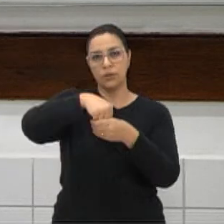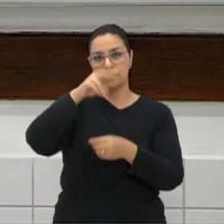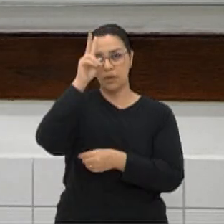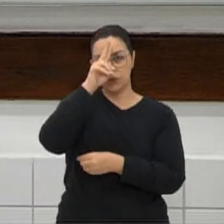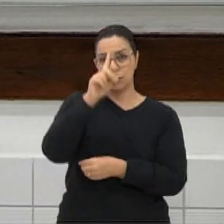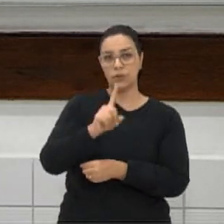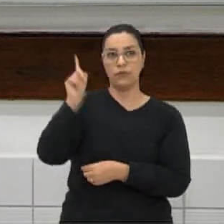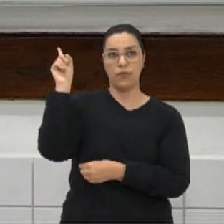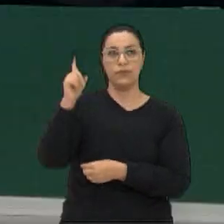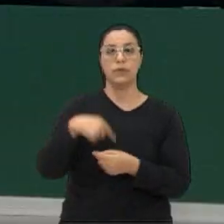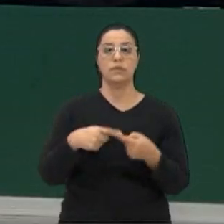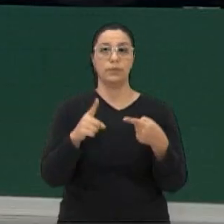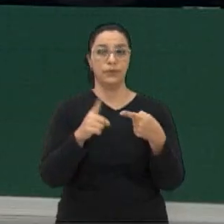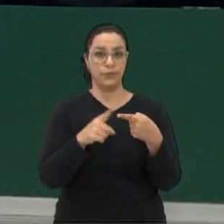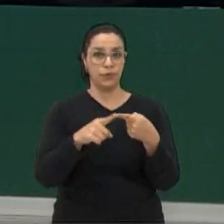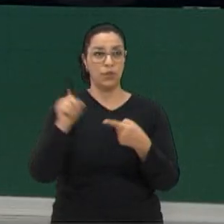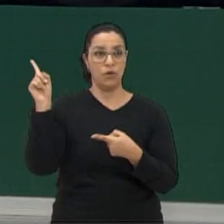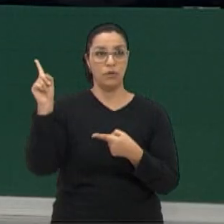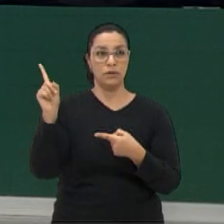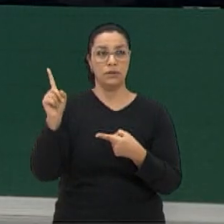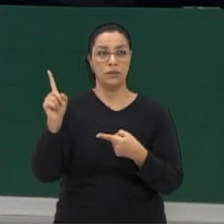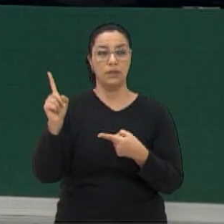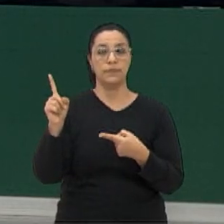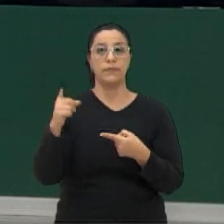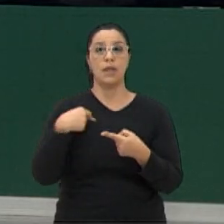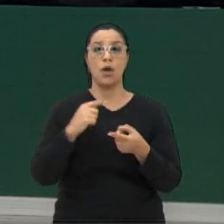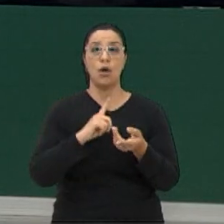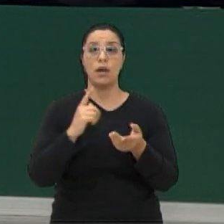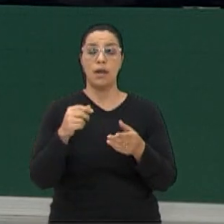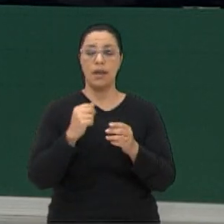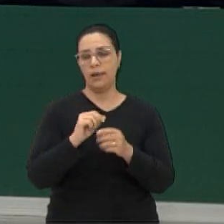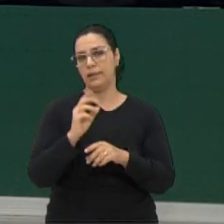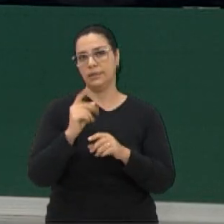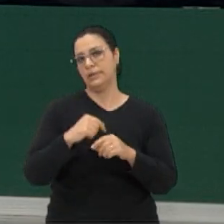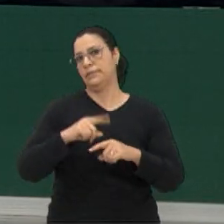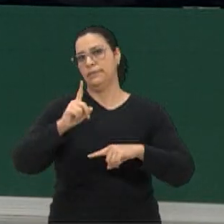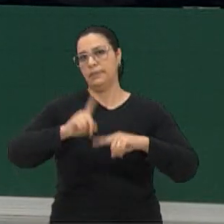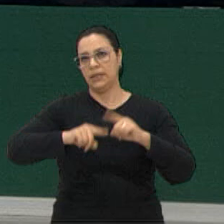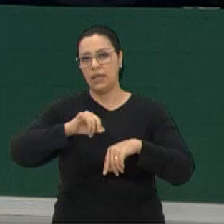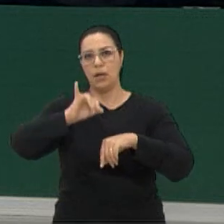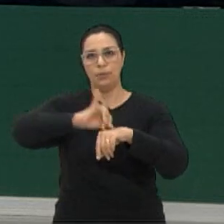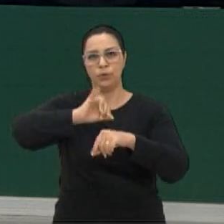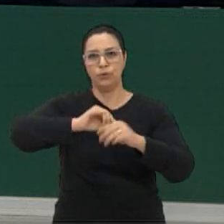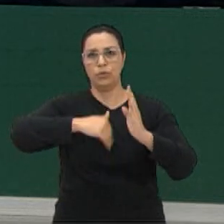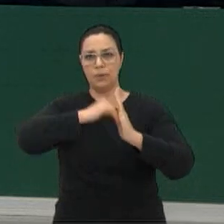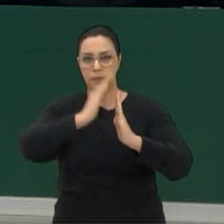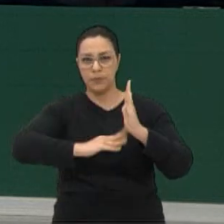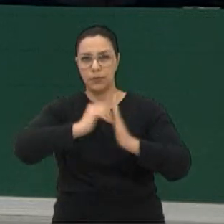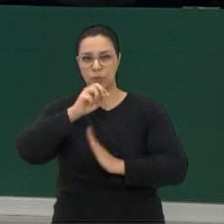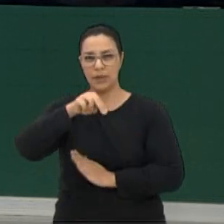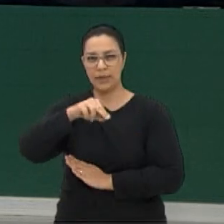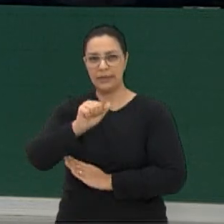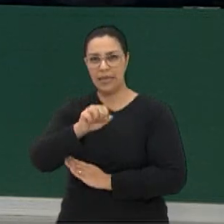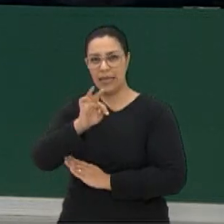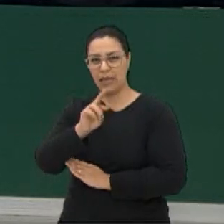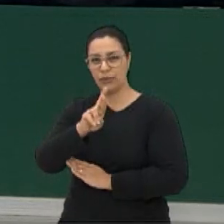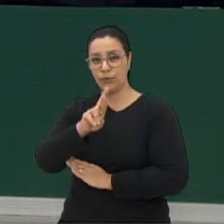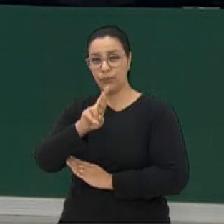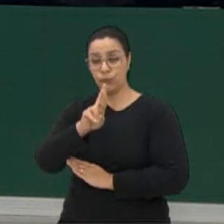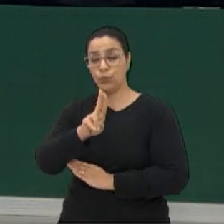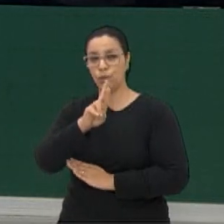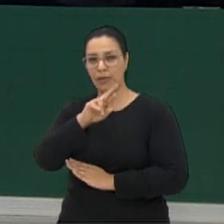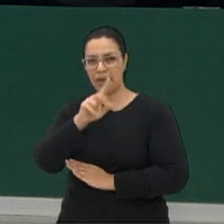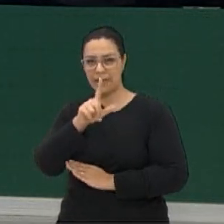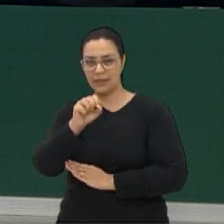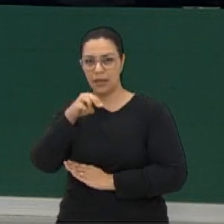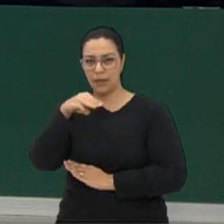arte, tá? Então, isso quer dizer o quê? Primeiro, a natureza morta, ela não tem um grupo de artistas que se